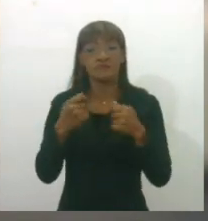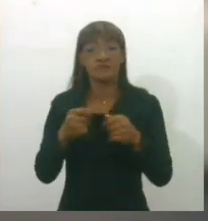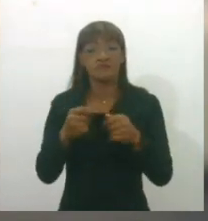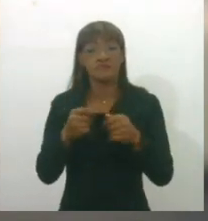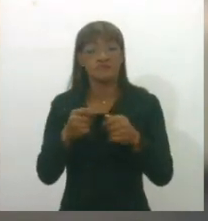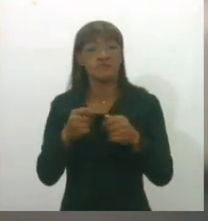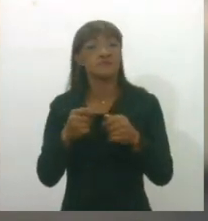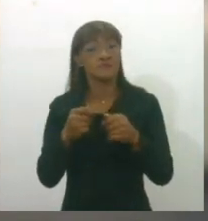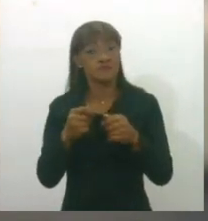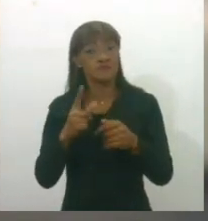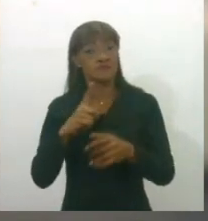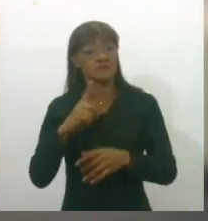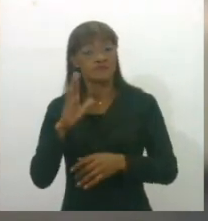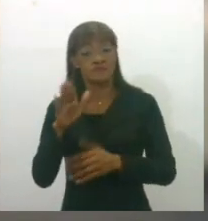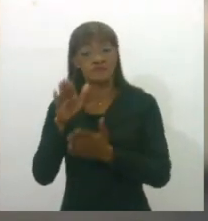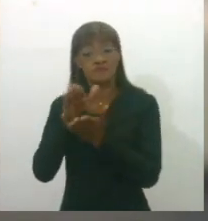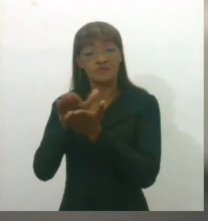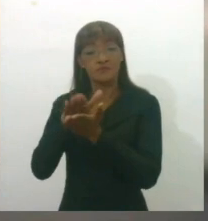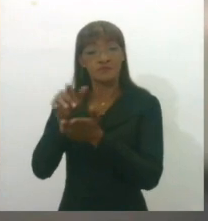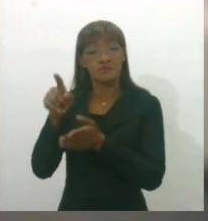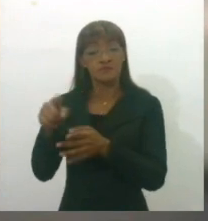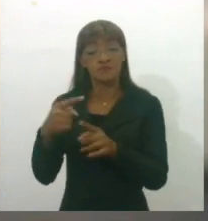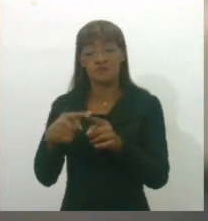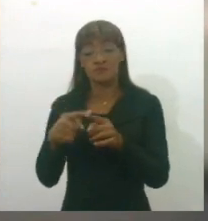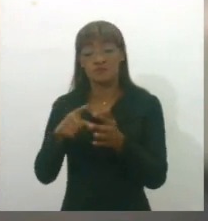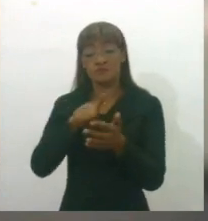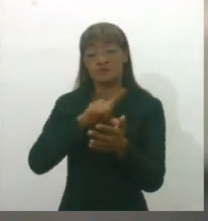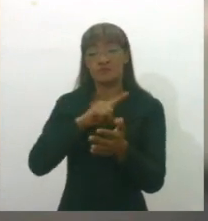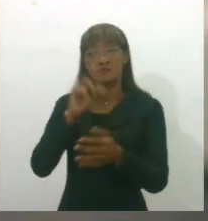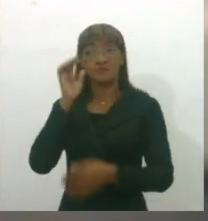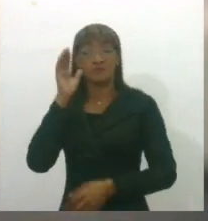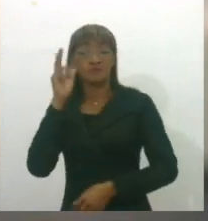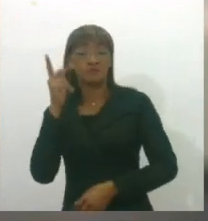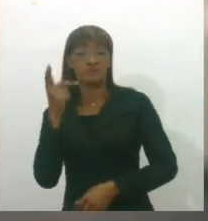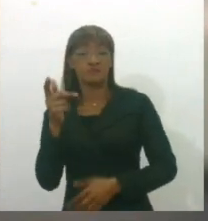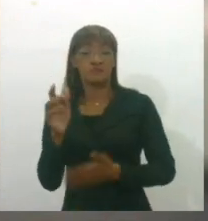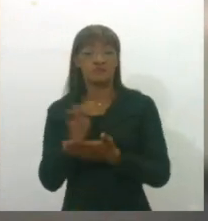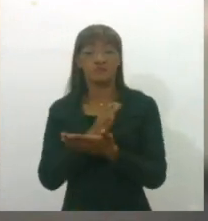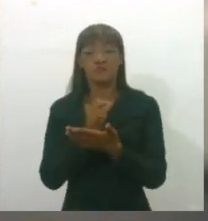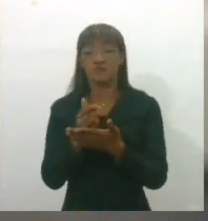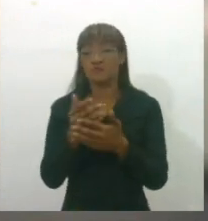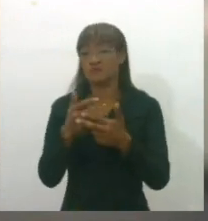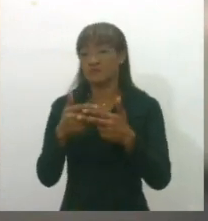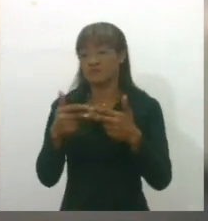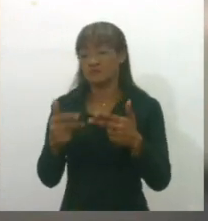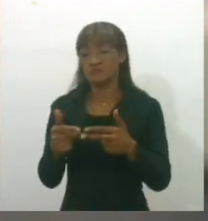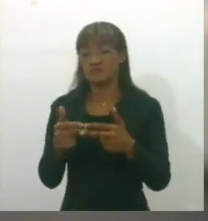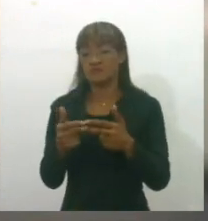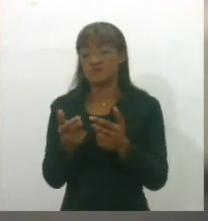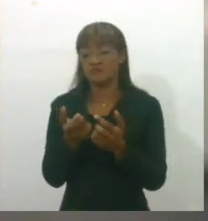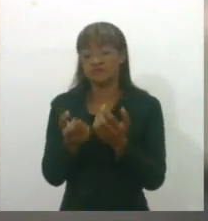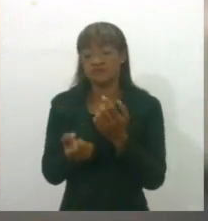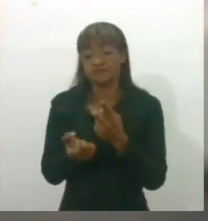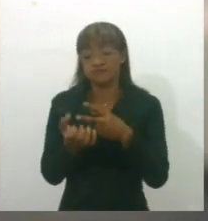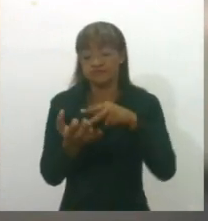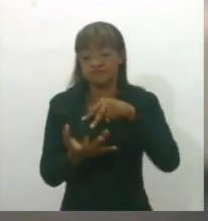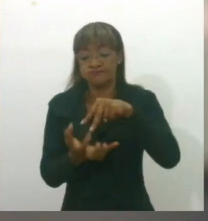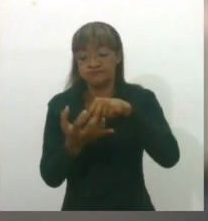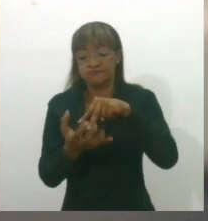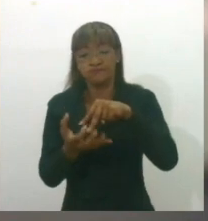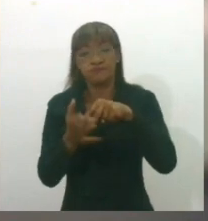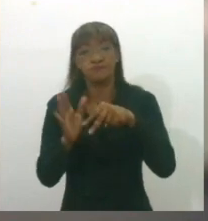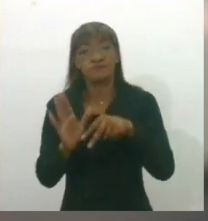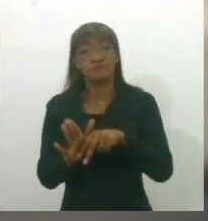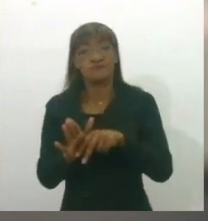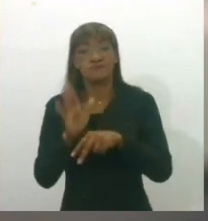desses festejos, acidentes ocorrem, infelizmente, queimaduras, tudo isso são necessários procedimentos que muitas vezes